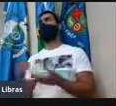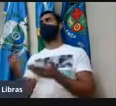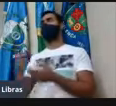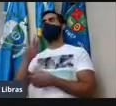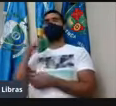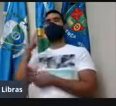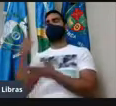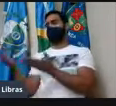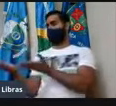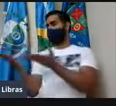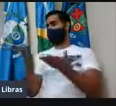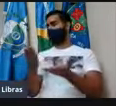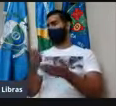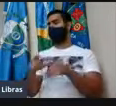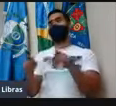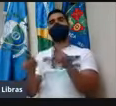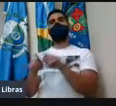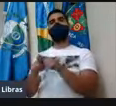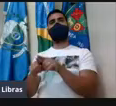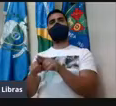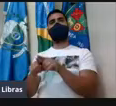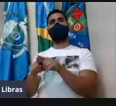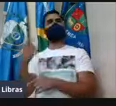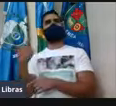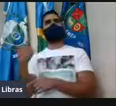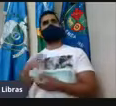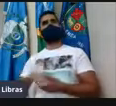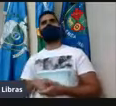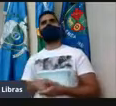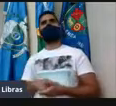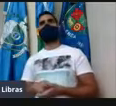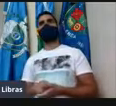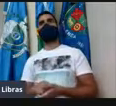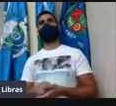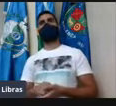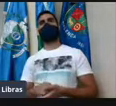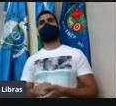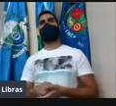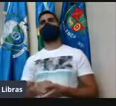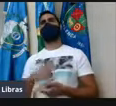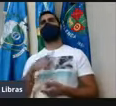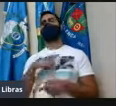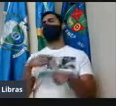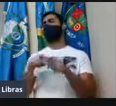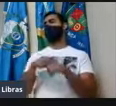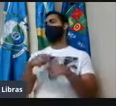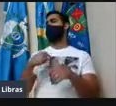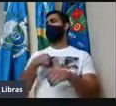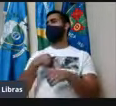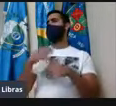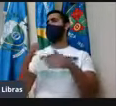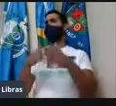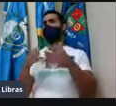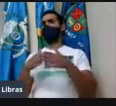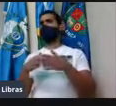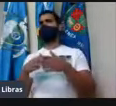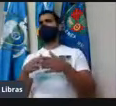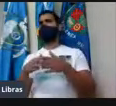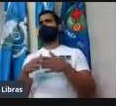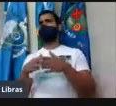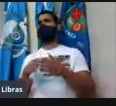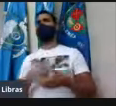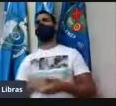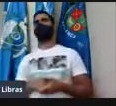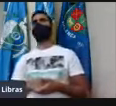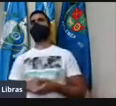aqui, o senhor não mandou, não trouxe. Trouxe isso aqui que eu vou pedir, porque é da minha competência,